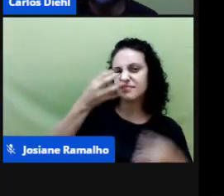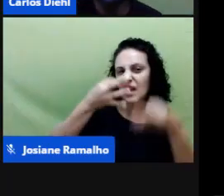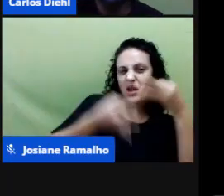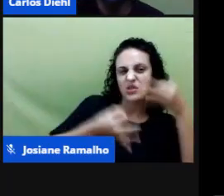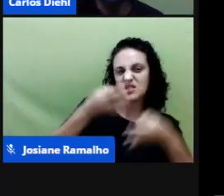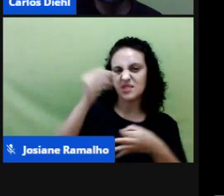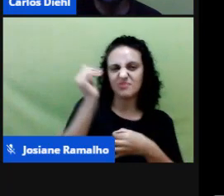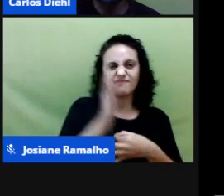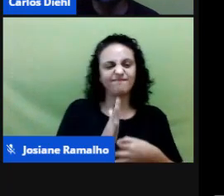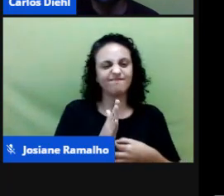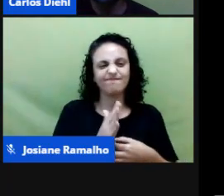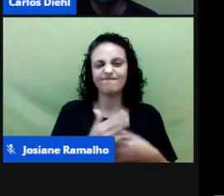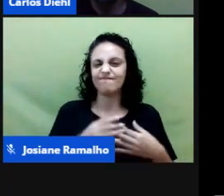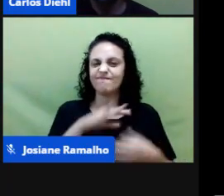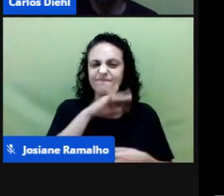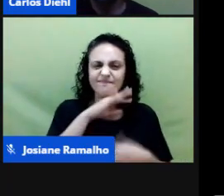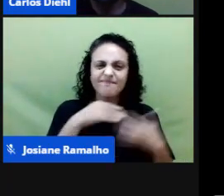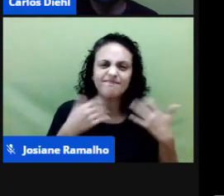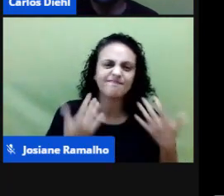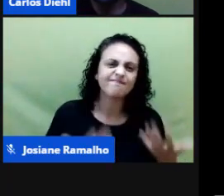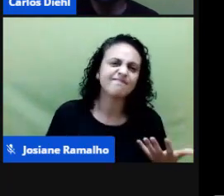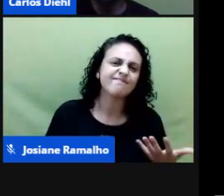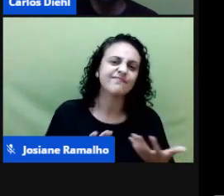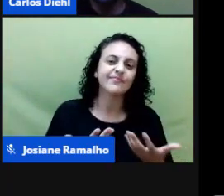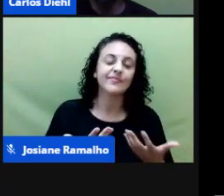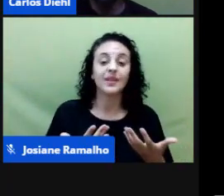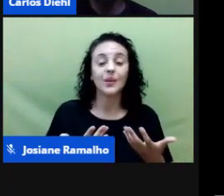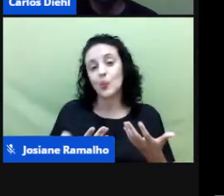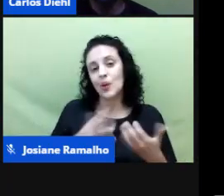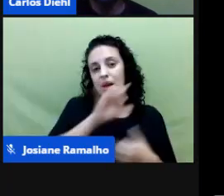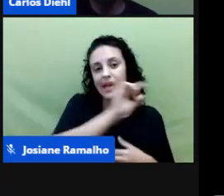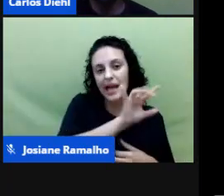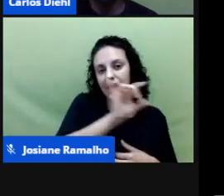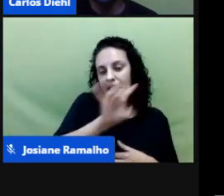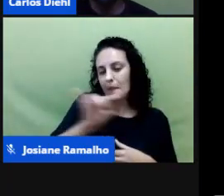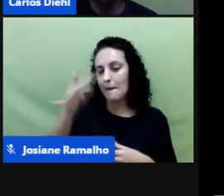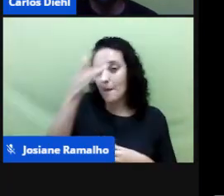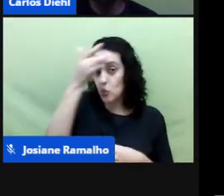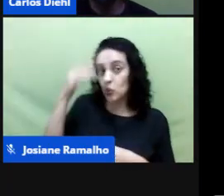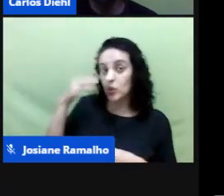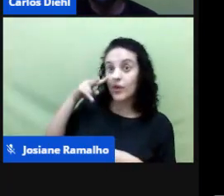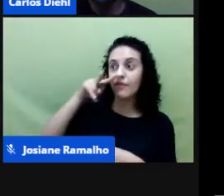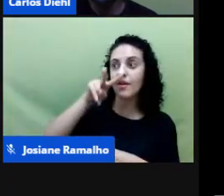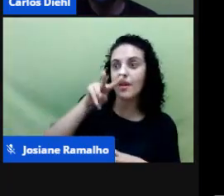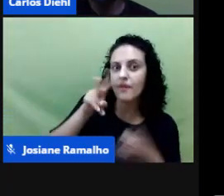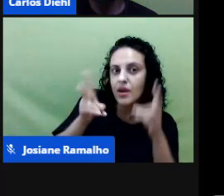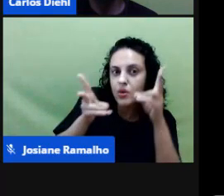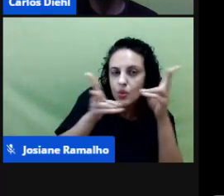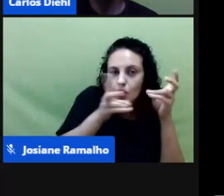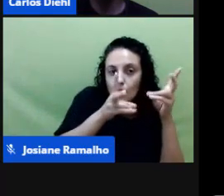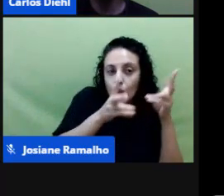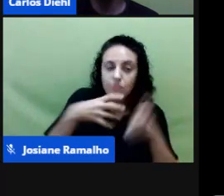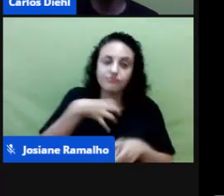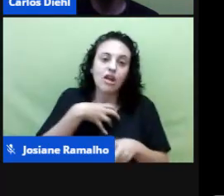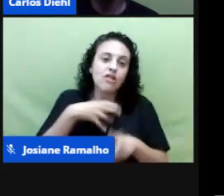chegar à sua conclusão aí, de acordo com os argumentos que ela vai apresentar.